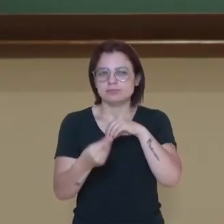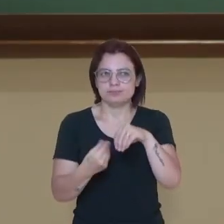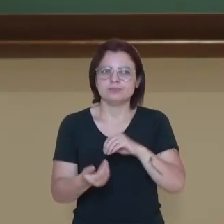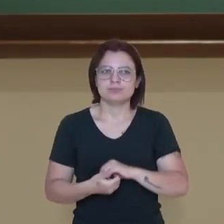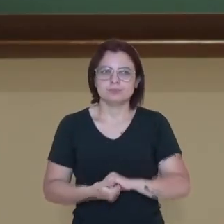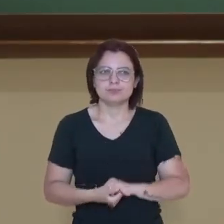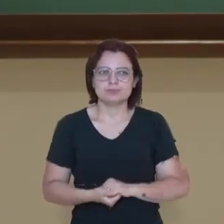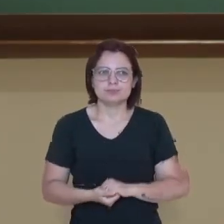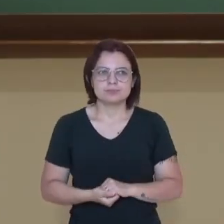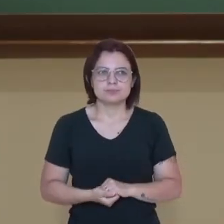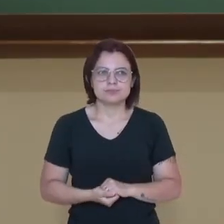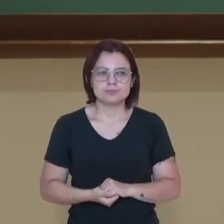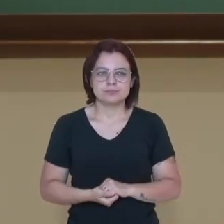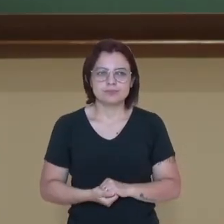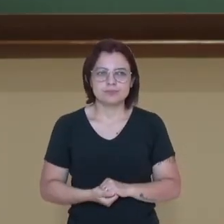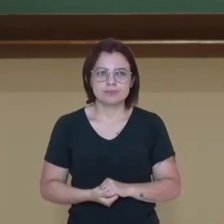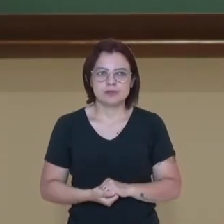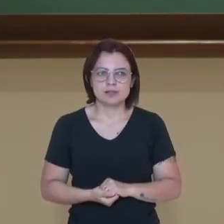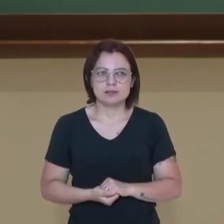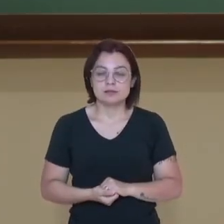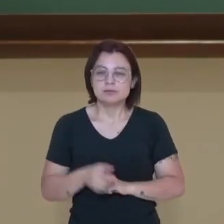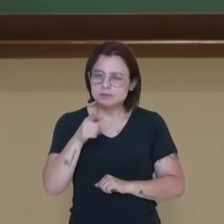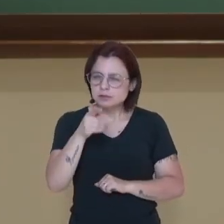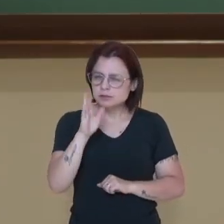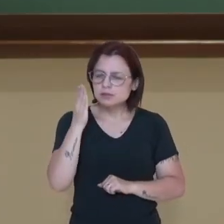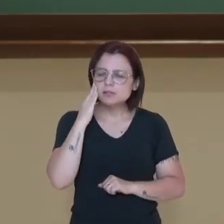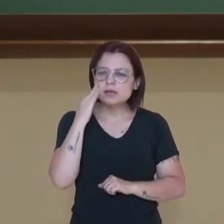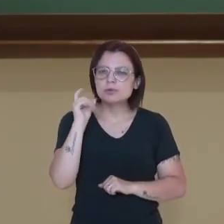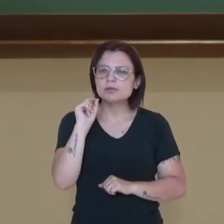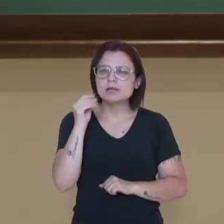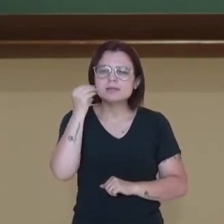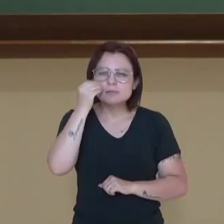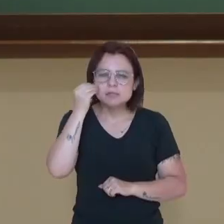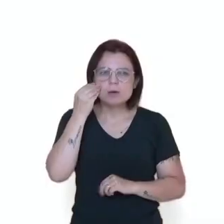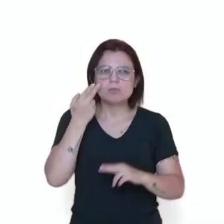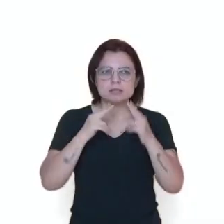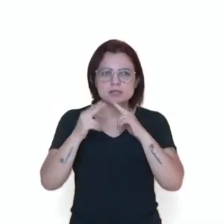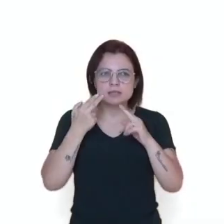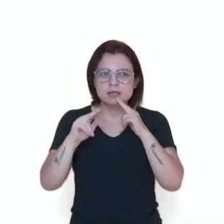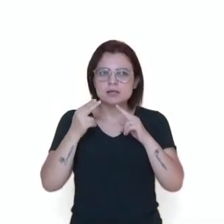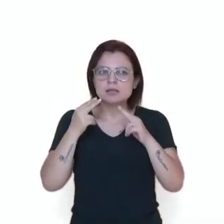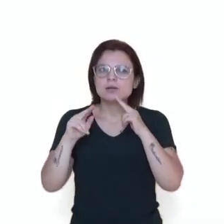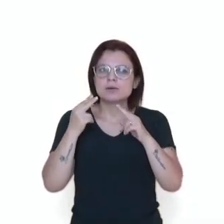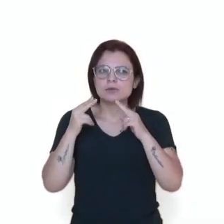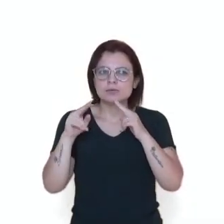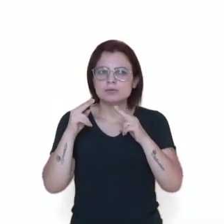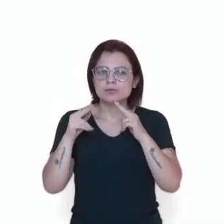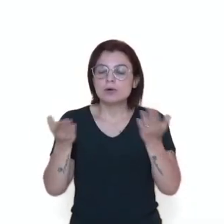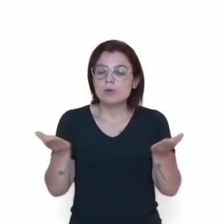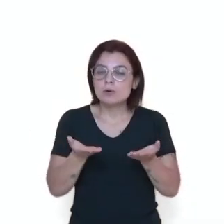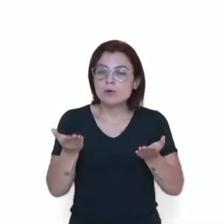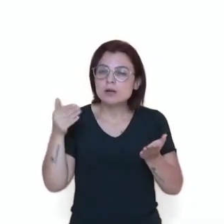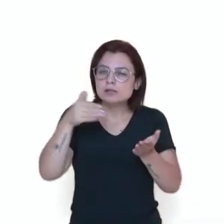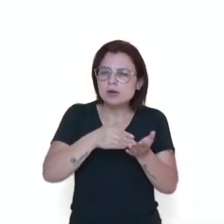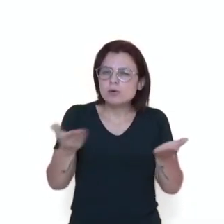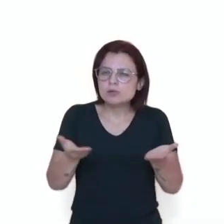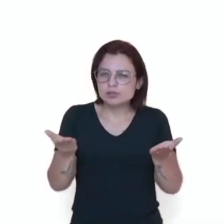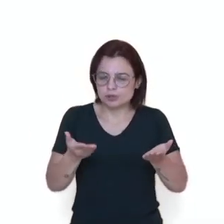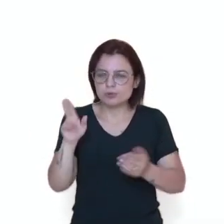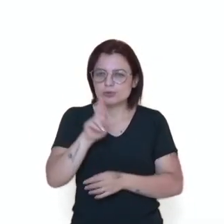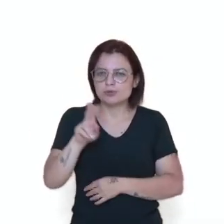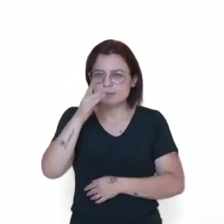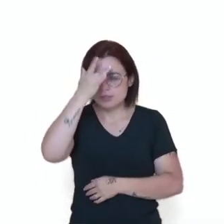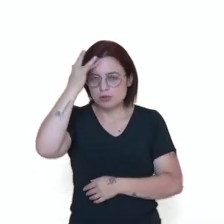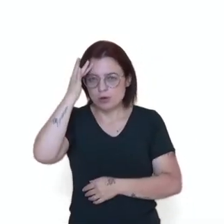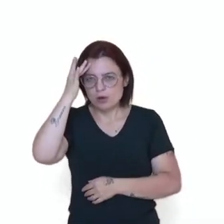produzidos. Bom, você sabia que a experimentação musical e sonora é utilizada até hoje